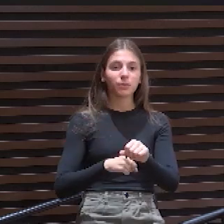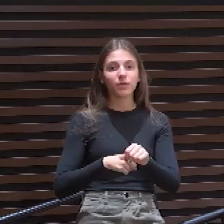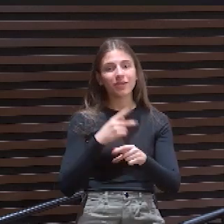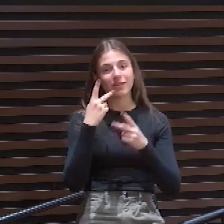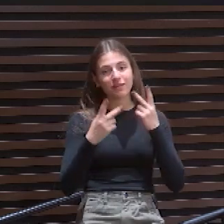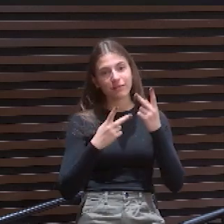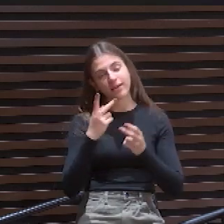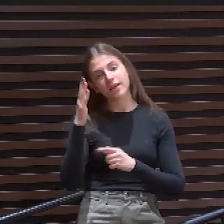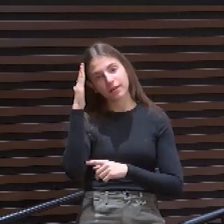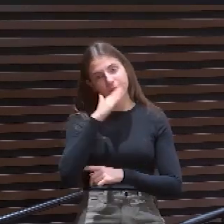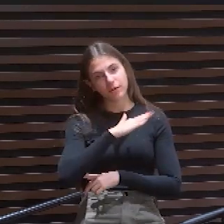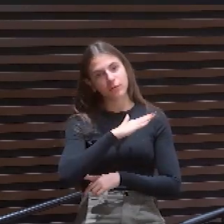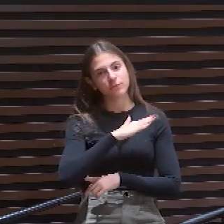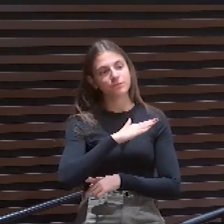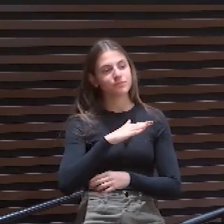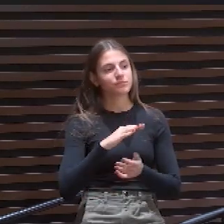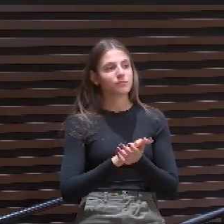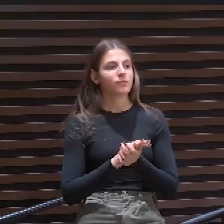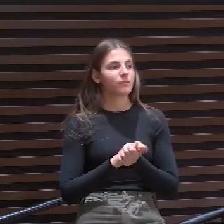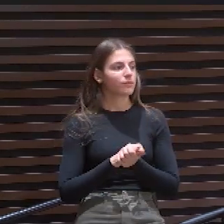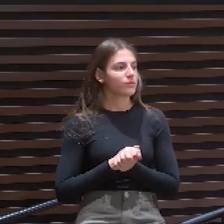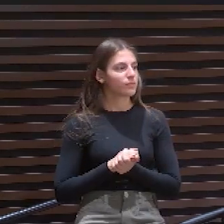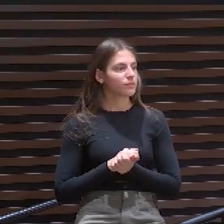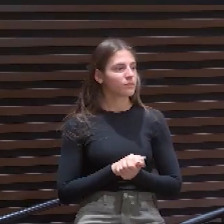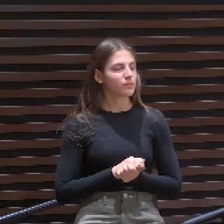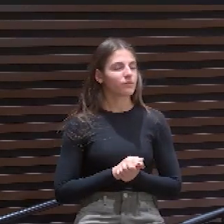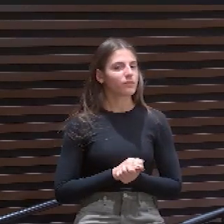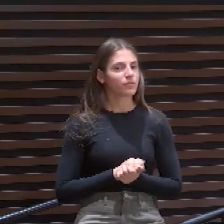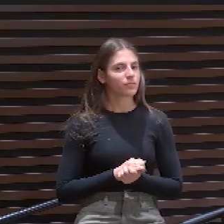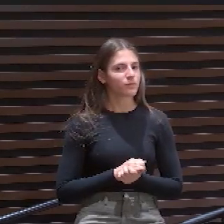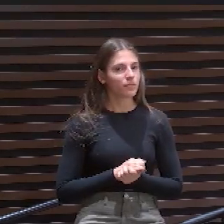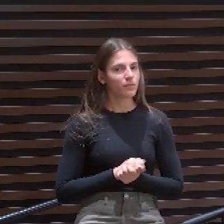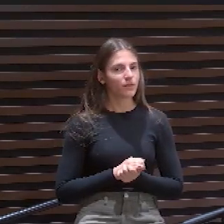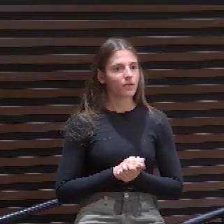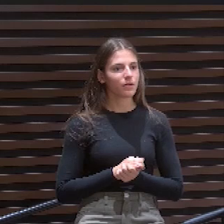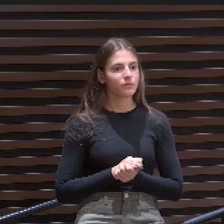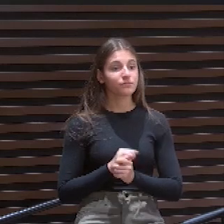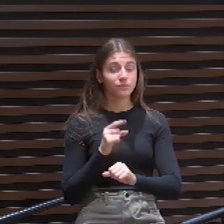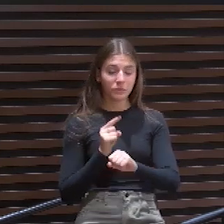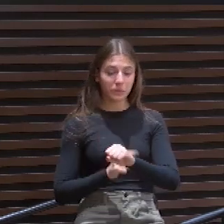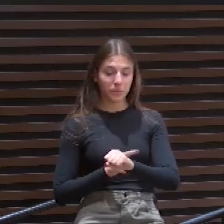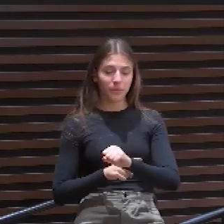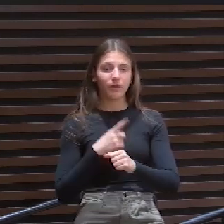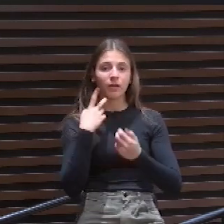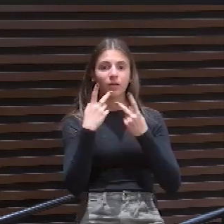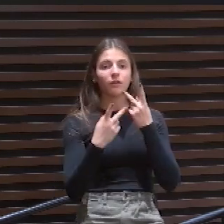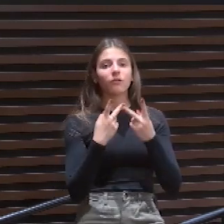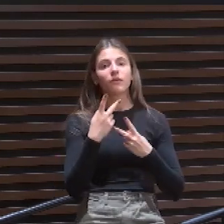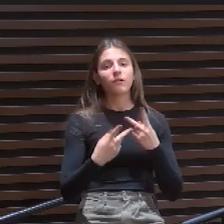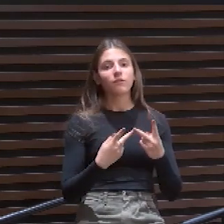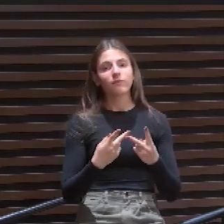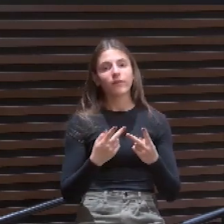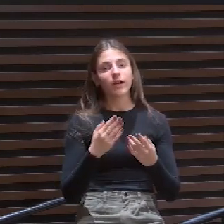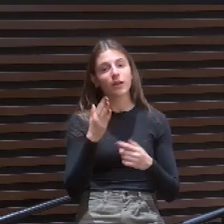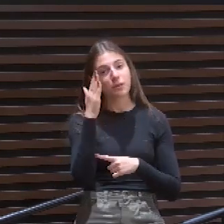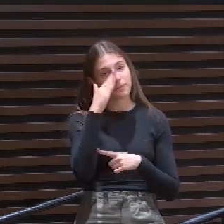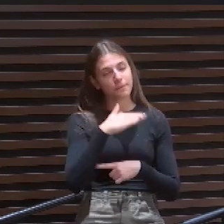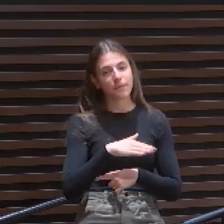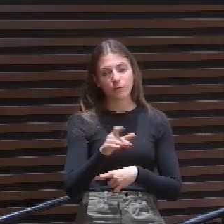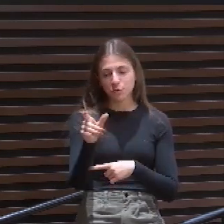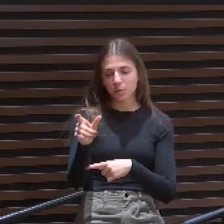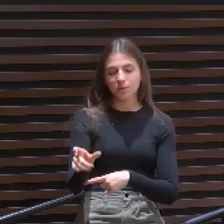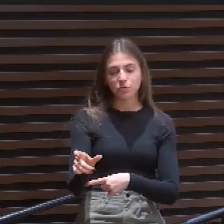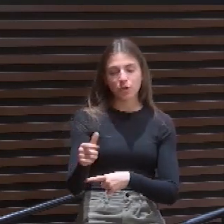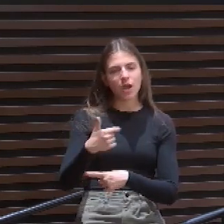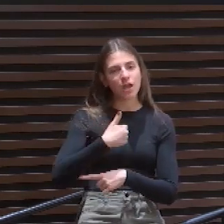tentar fazer tudo isso claro. Como quando falo mal de alguém, eu estou falando mal da lei e julgando a